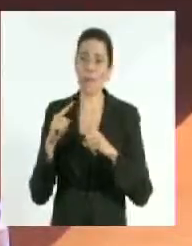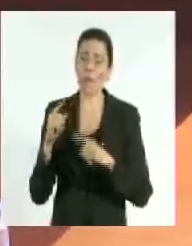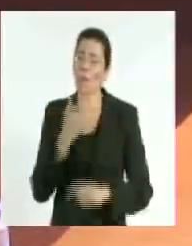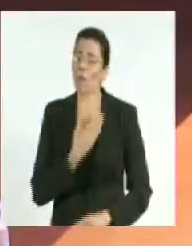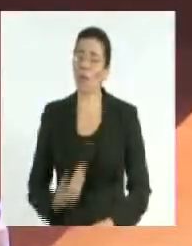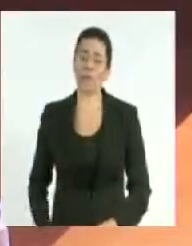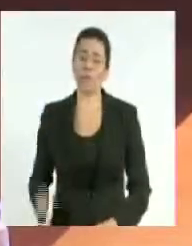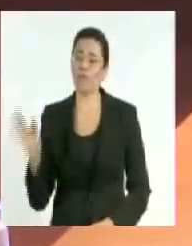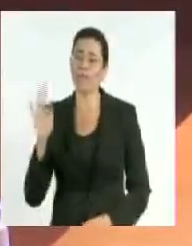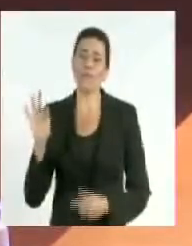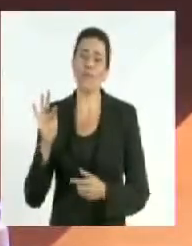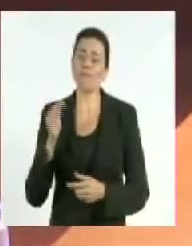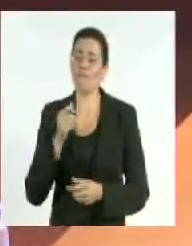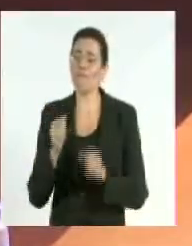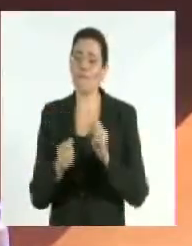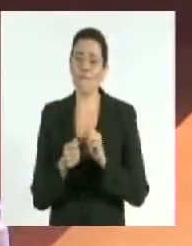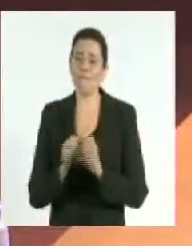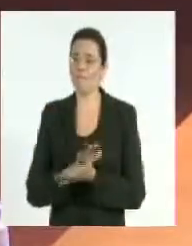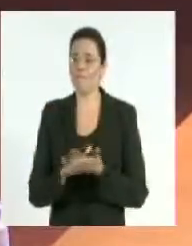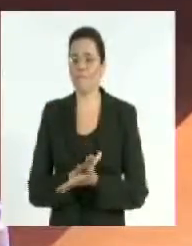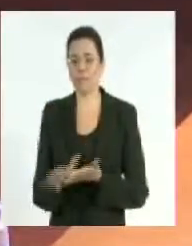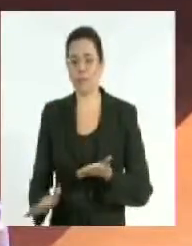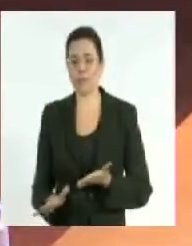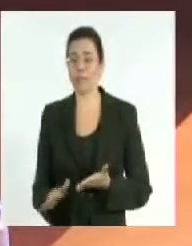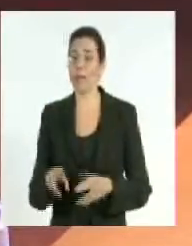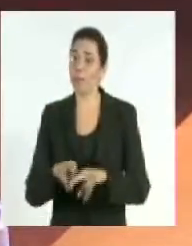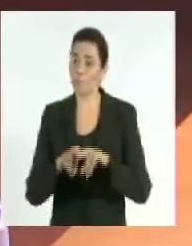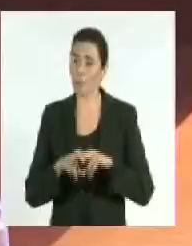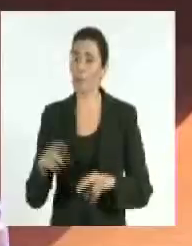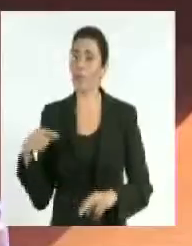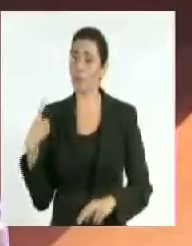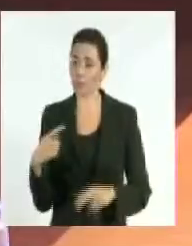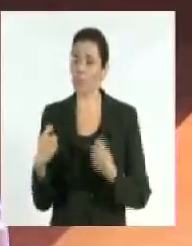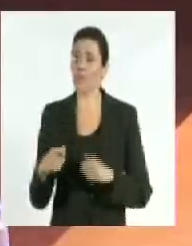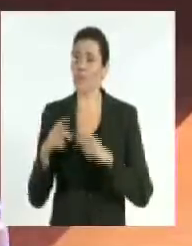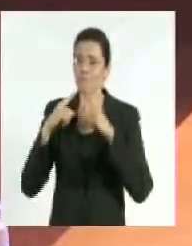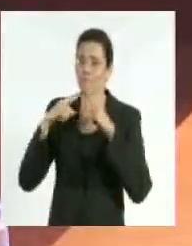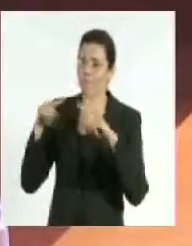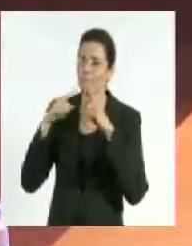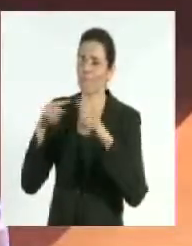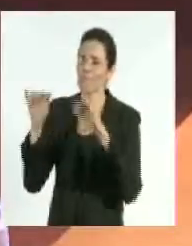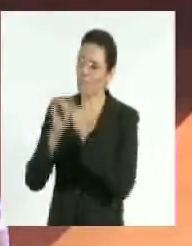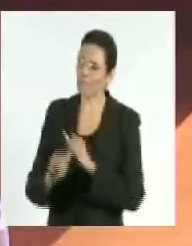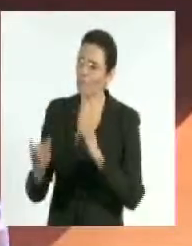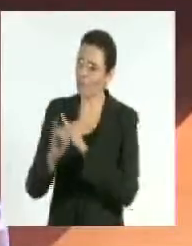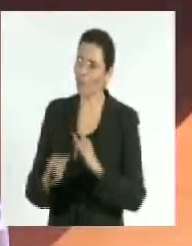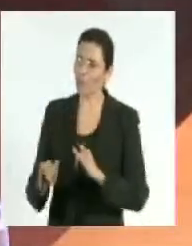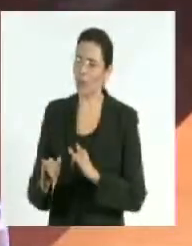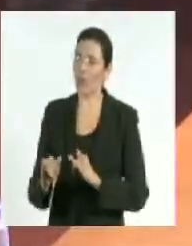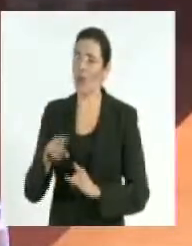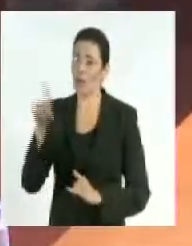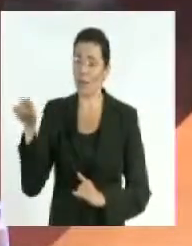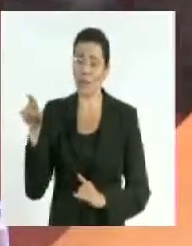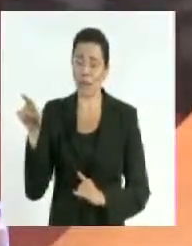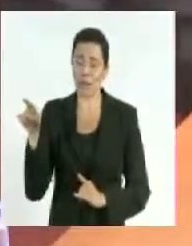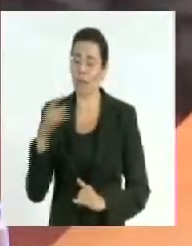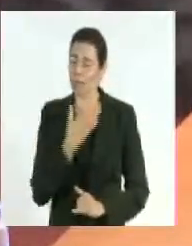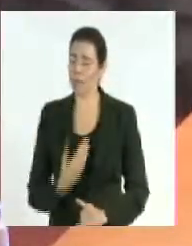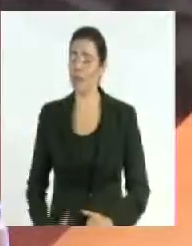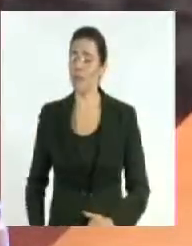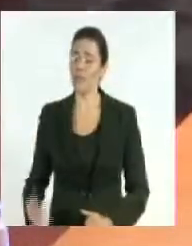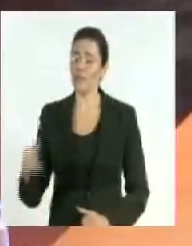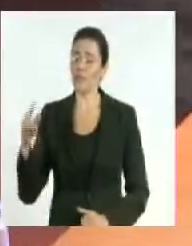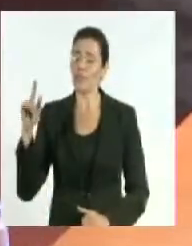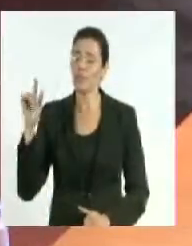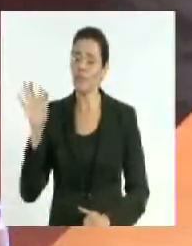Por isso é que nós temos que gritar aqui dentro, temos que falar aqui em relação a isso. Senão nós não vamos ser escutados, não vai ter eco os nossos